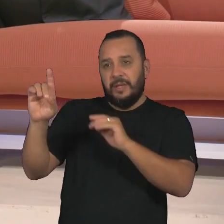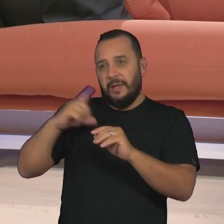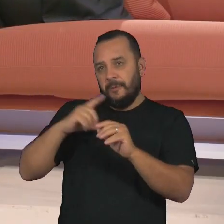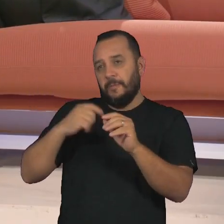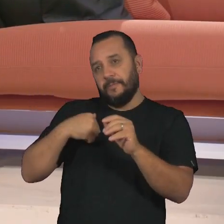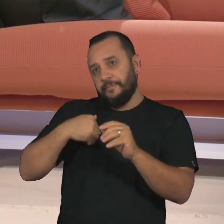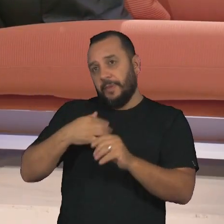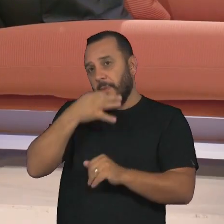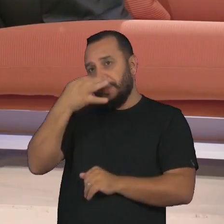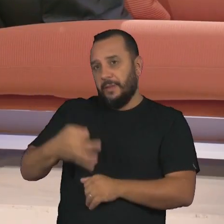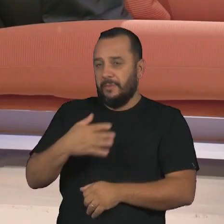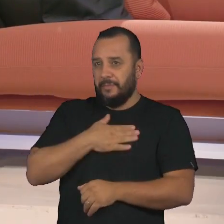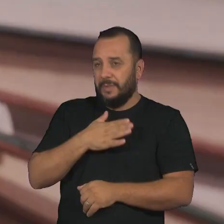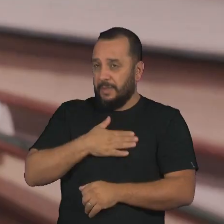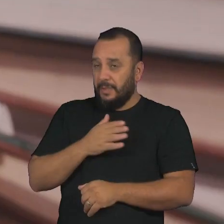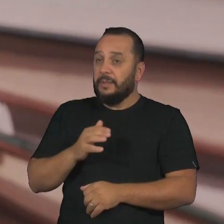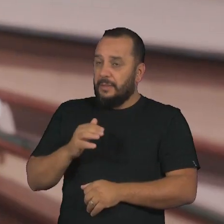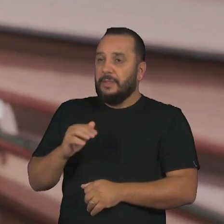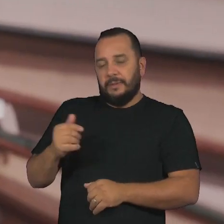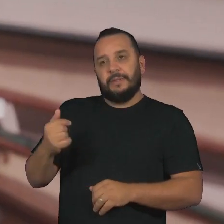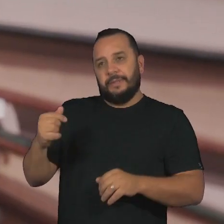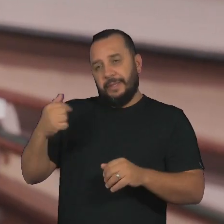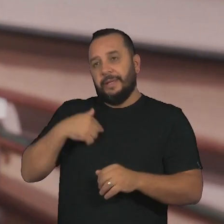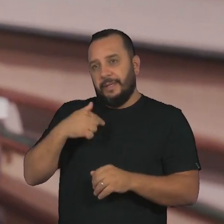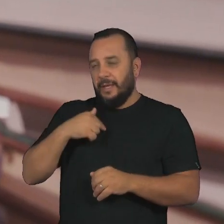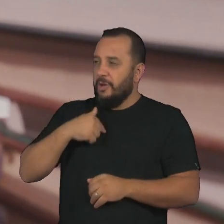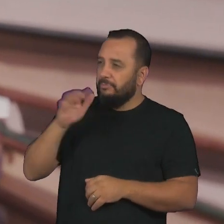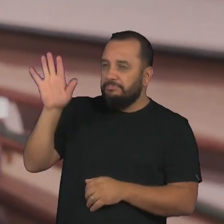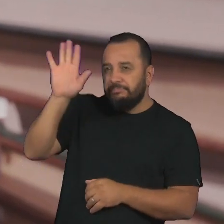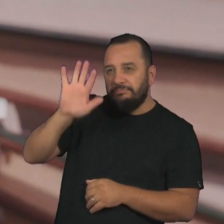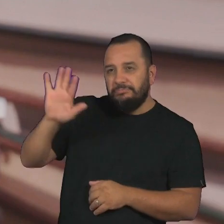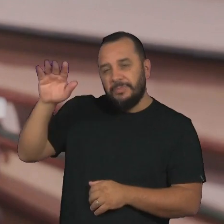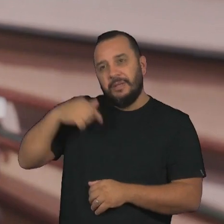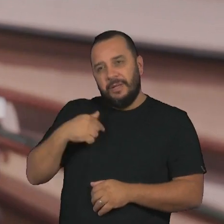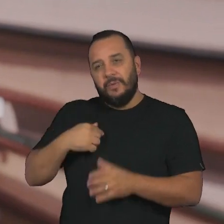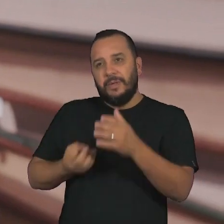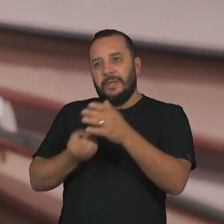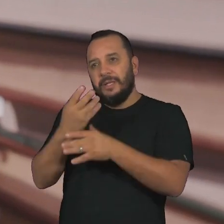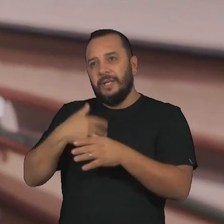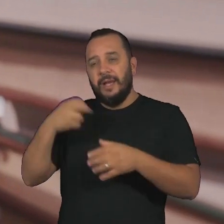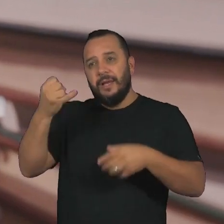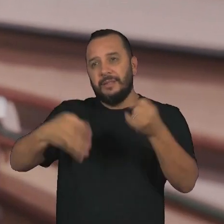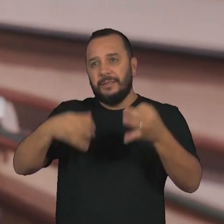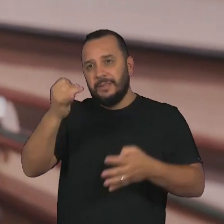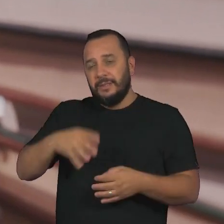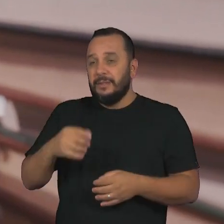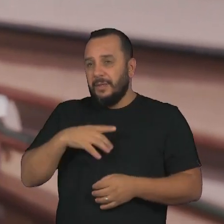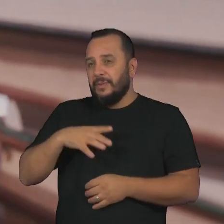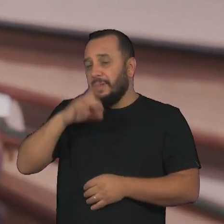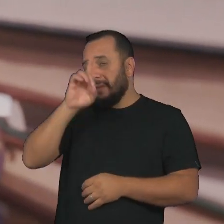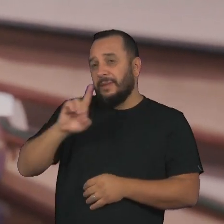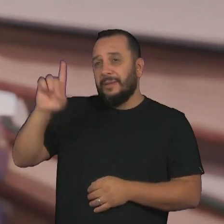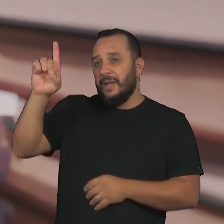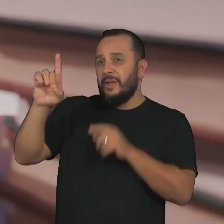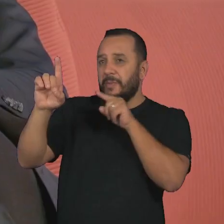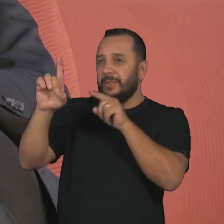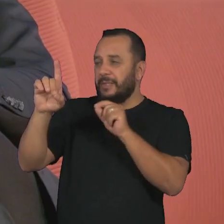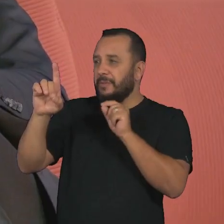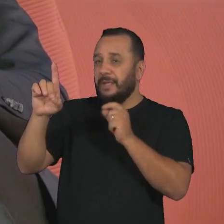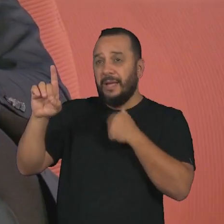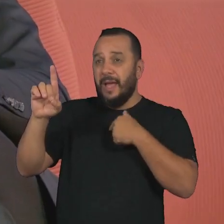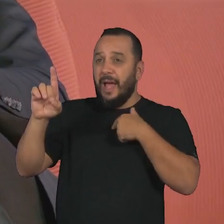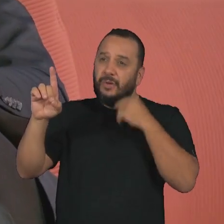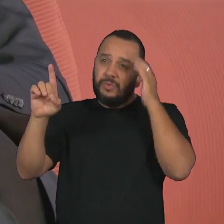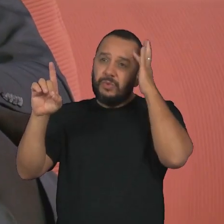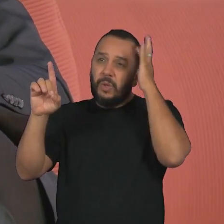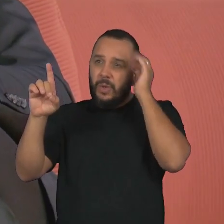dessa imagem é que a gente constrói os discursos e as relações também, né? Então, Deus pode ser um fetiche, né? Então, sempre que alguém diz,